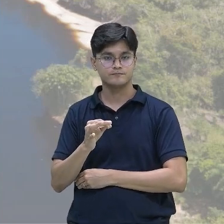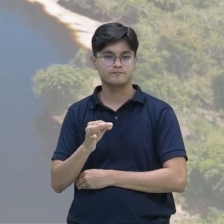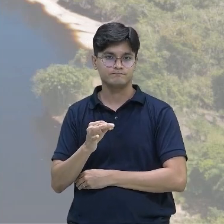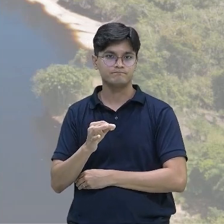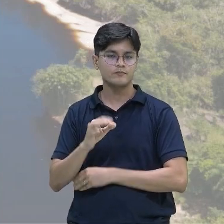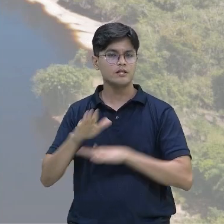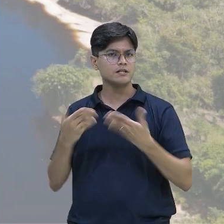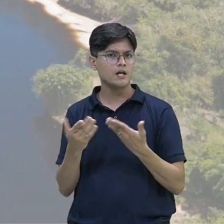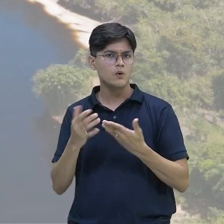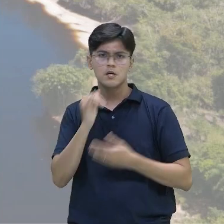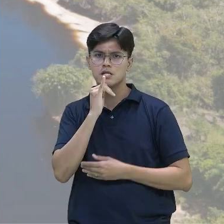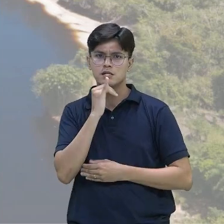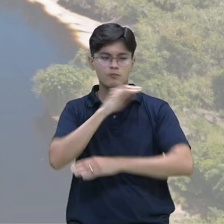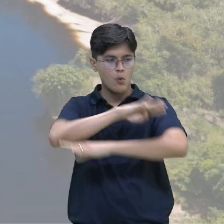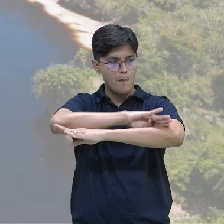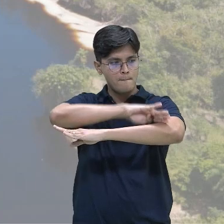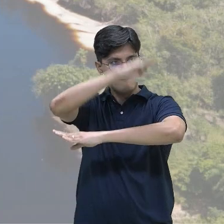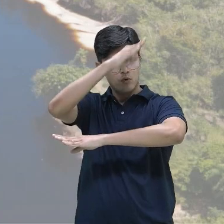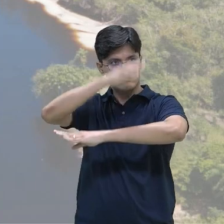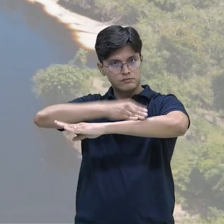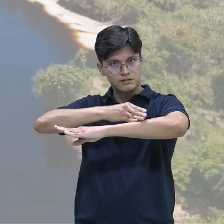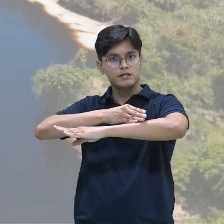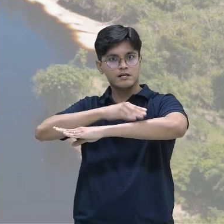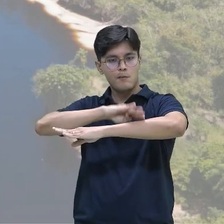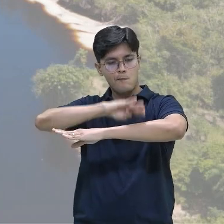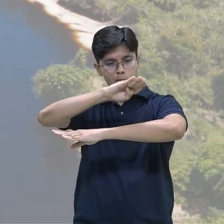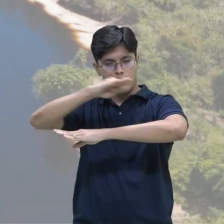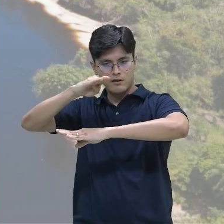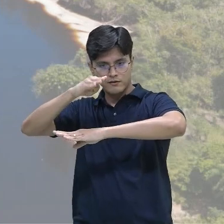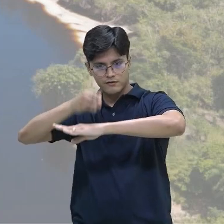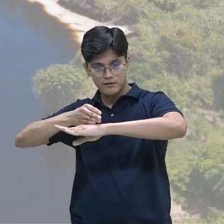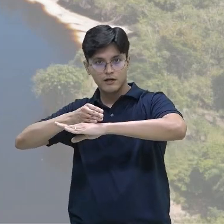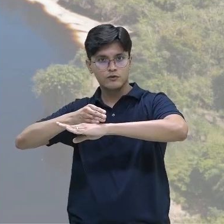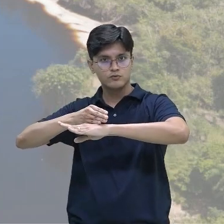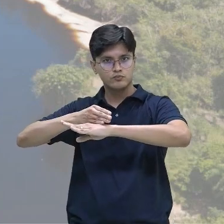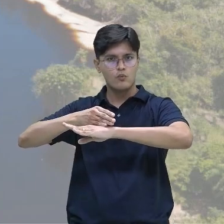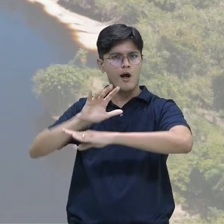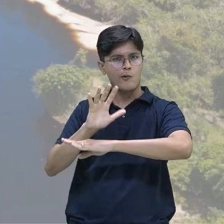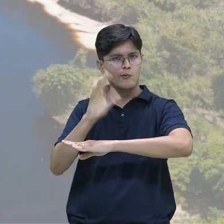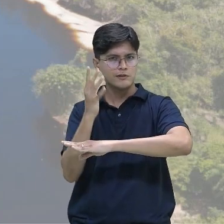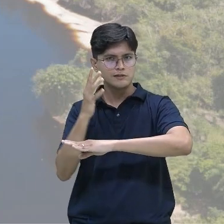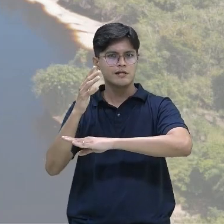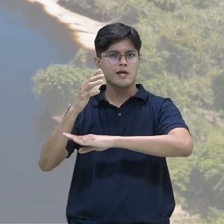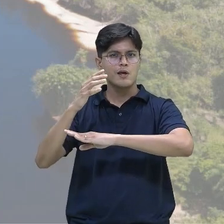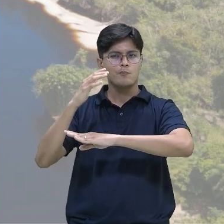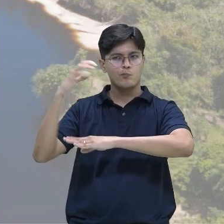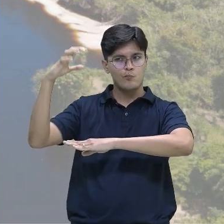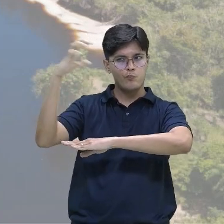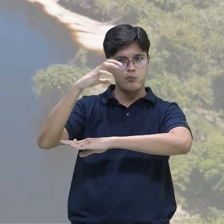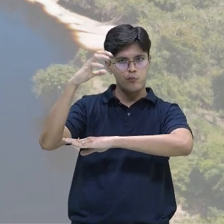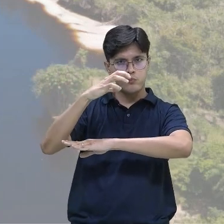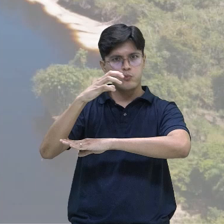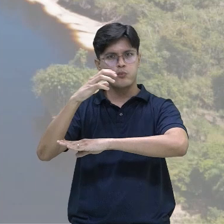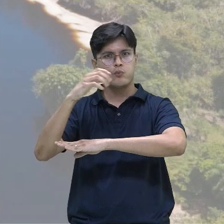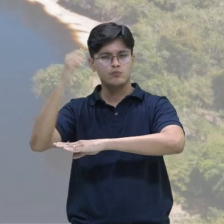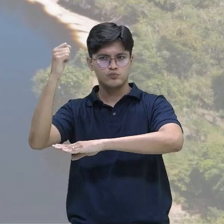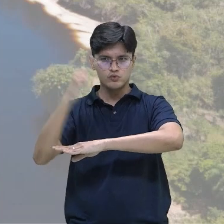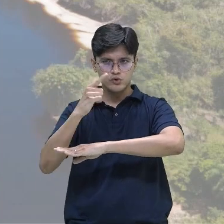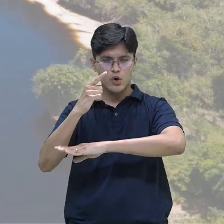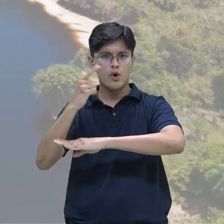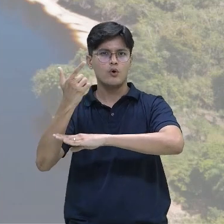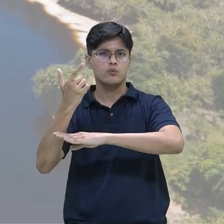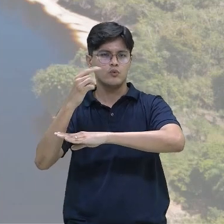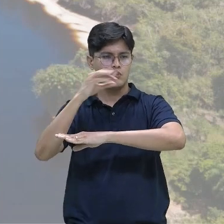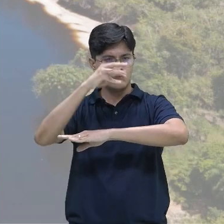algum lugar. E, geralmente, isso vai formar o quê? As planícies, ocorrendo esse processo de sedimentação, né, que vai